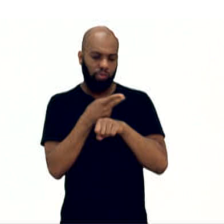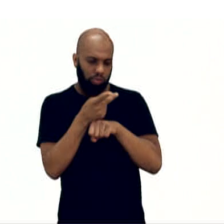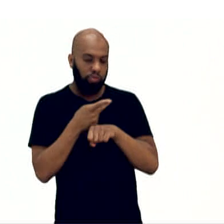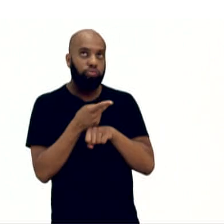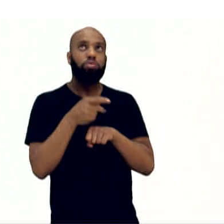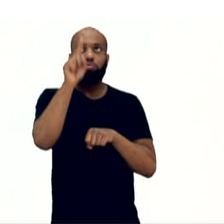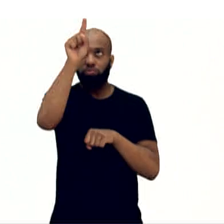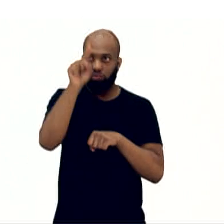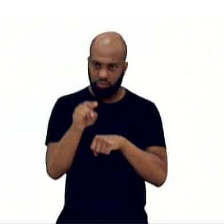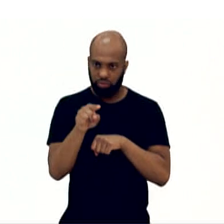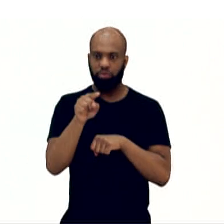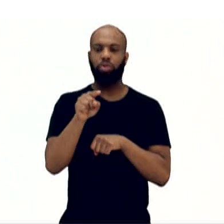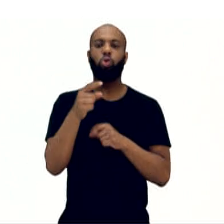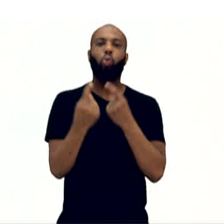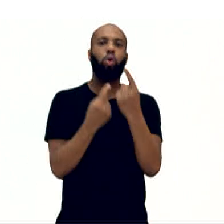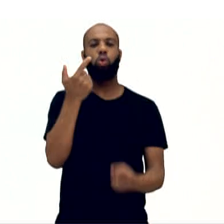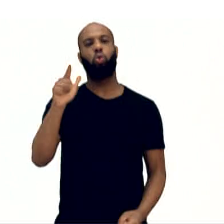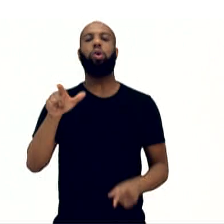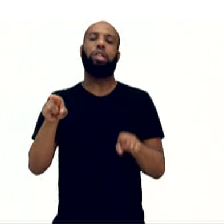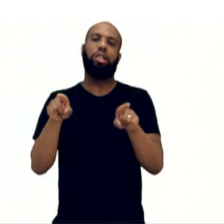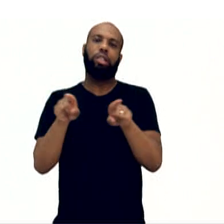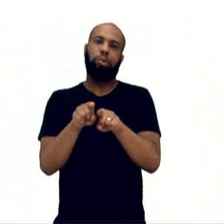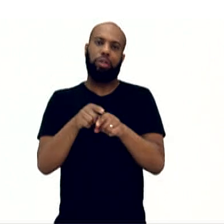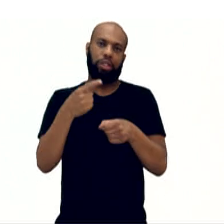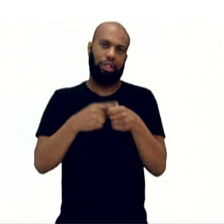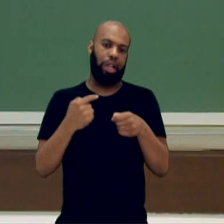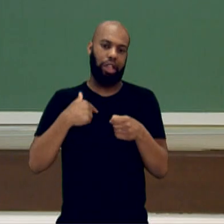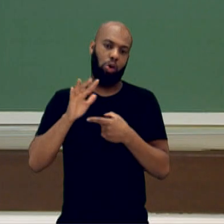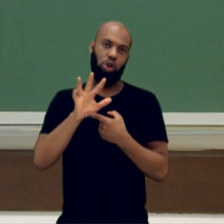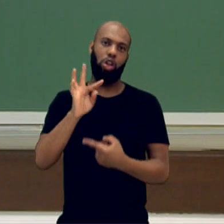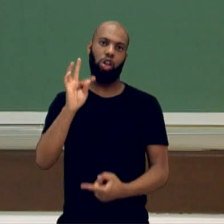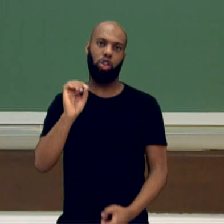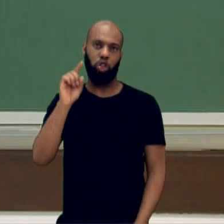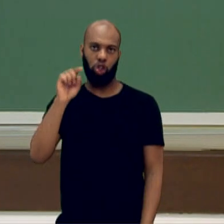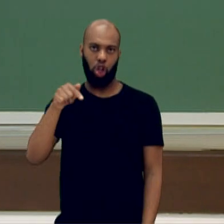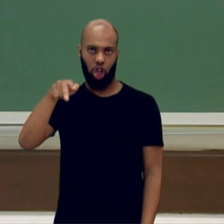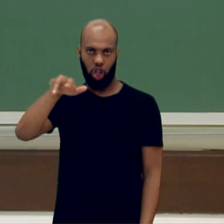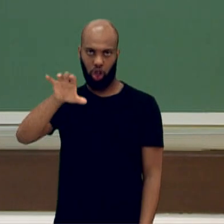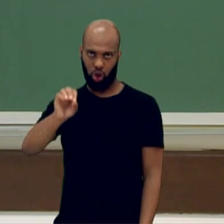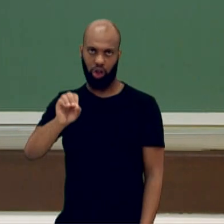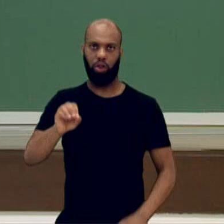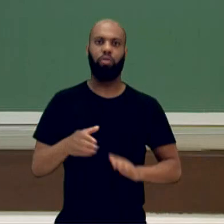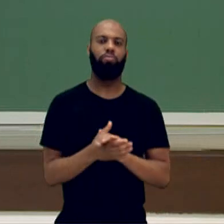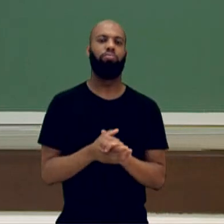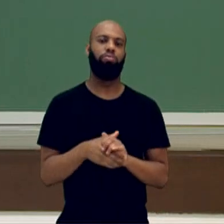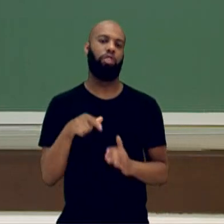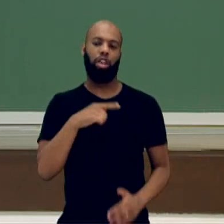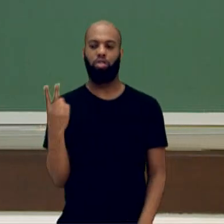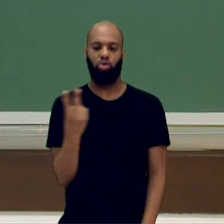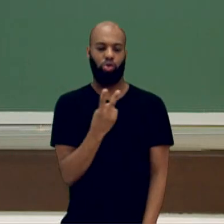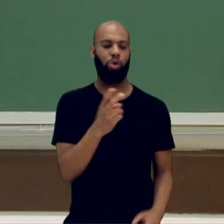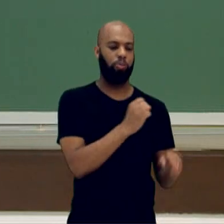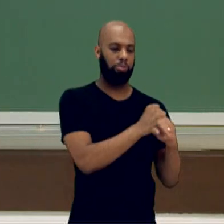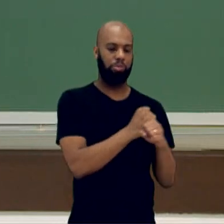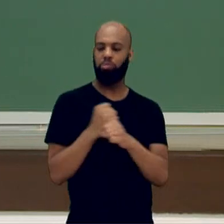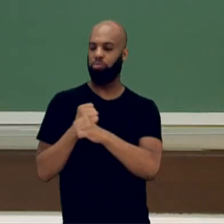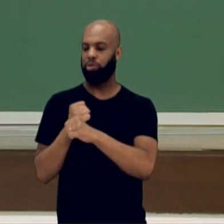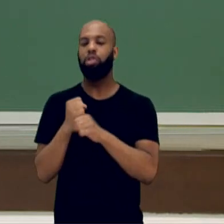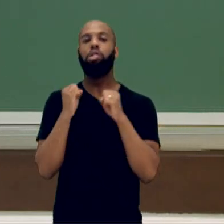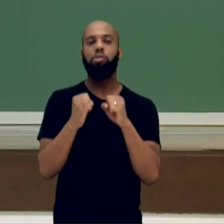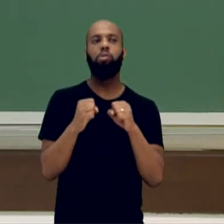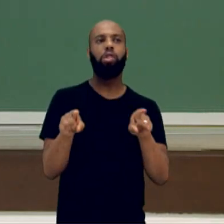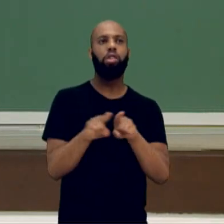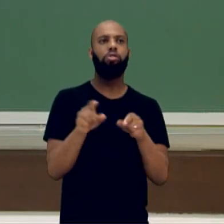lista quais são as outras, né, que aparecem aqui e que aparecem em 2015 também, em 1970 e 2015. Aí vocês